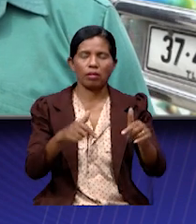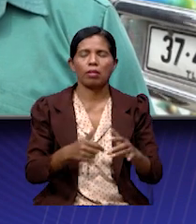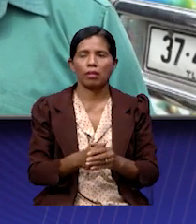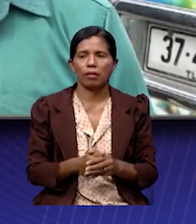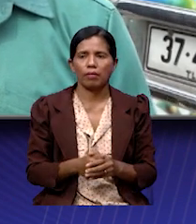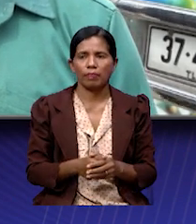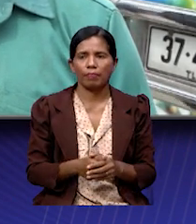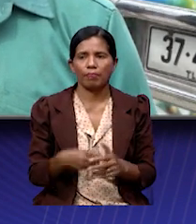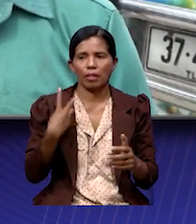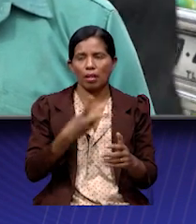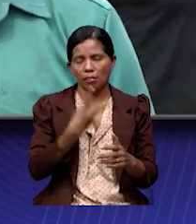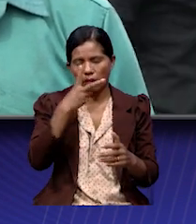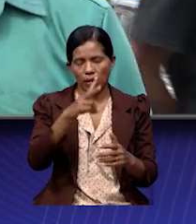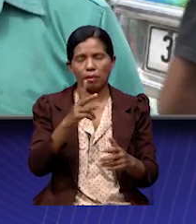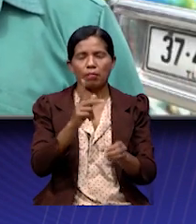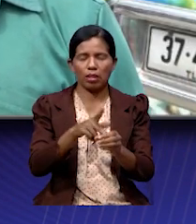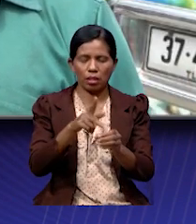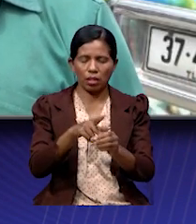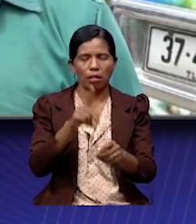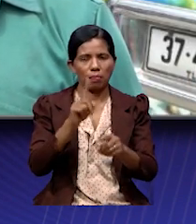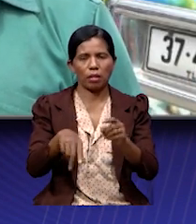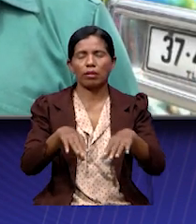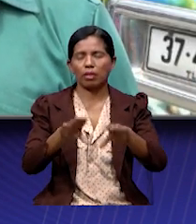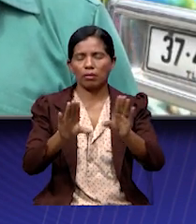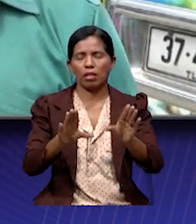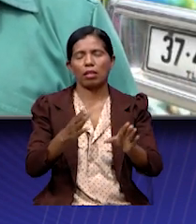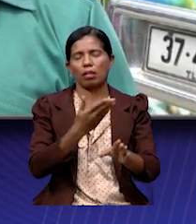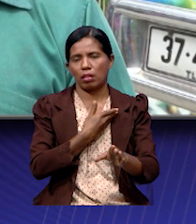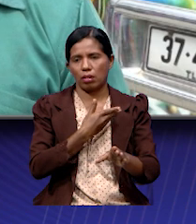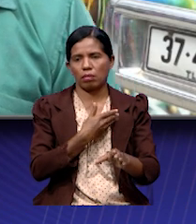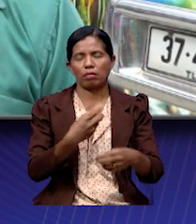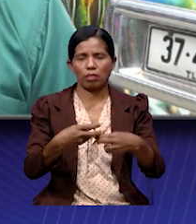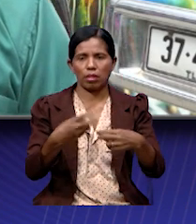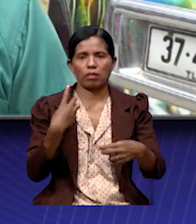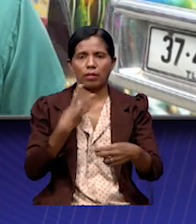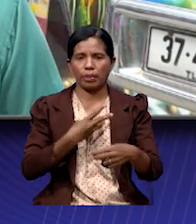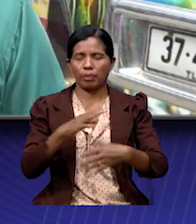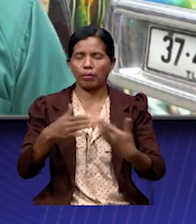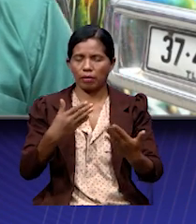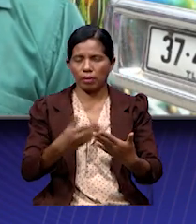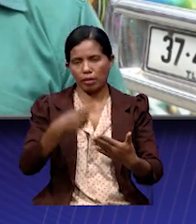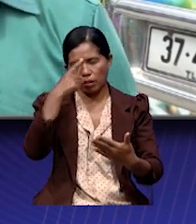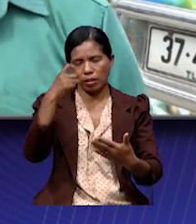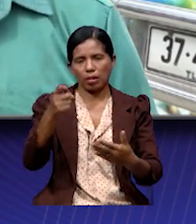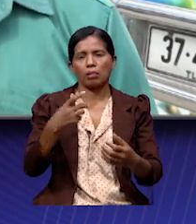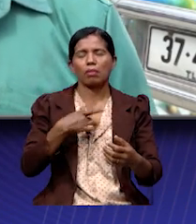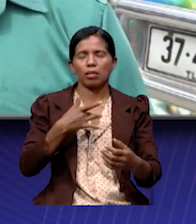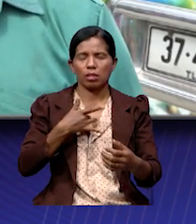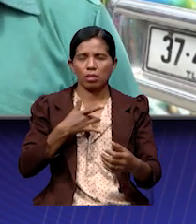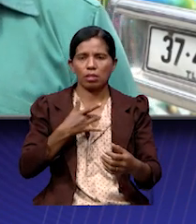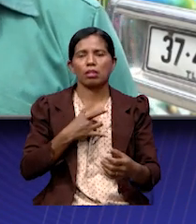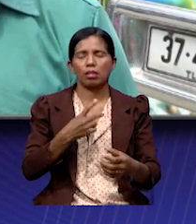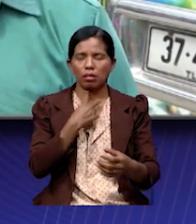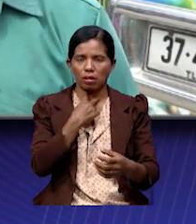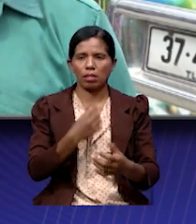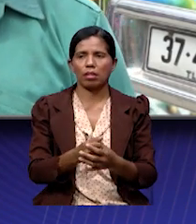ne be am hare mina ne sebele kare mina ne ma beltu tam mina ne ma araska tama ammos pasanat be minana am sinti larun dia